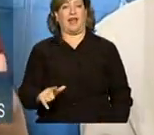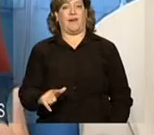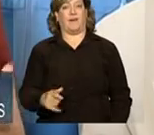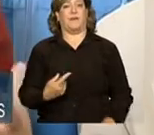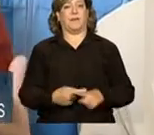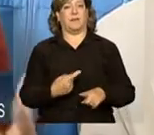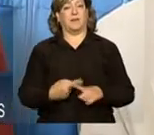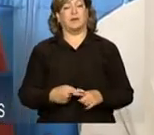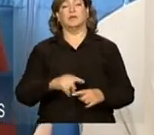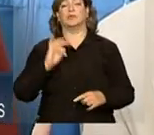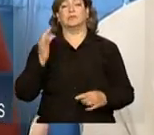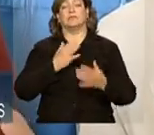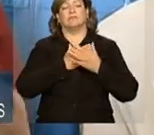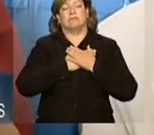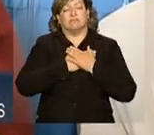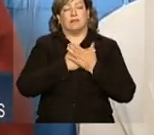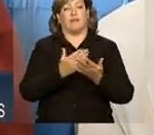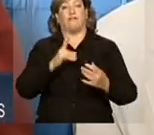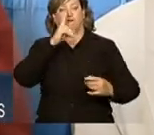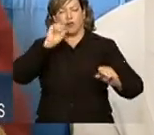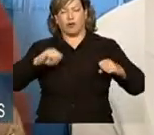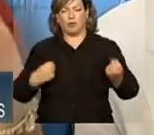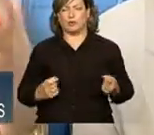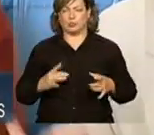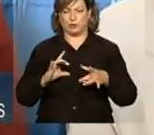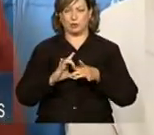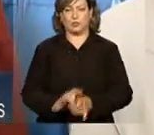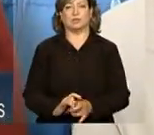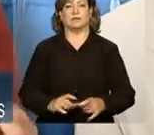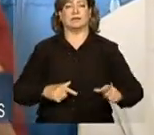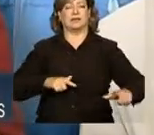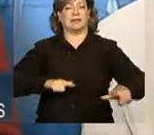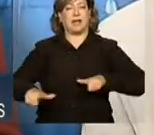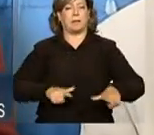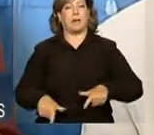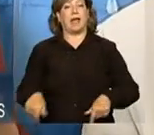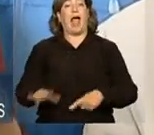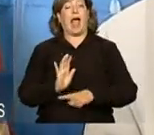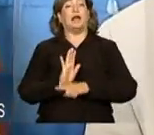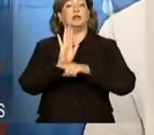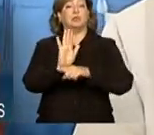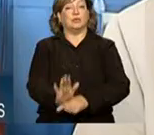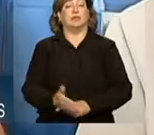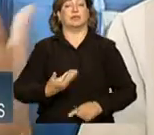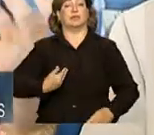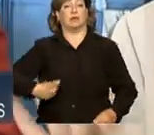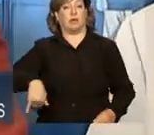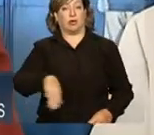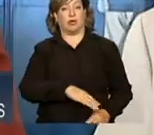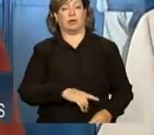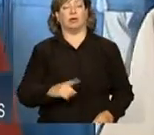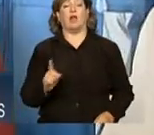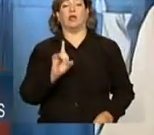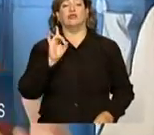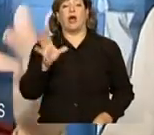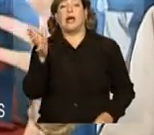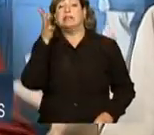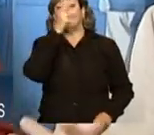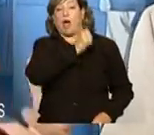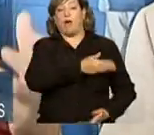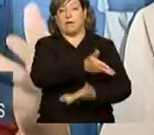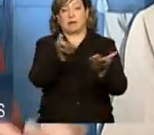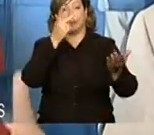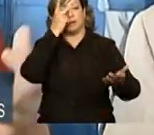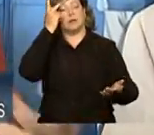solidariedade muito forte que vai permitir que a gente não só resgate as pessoas,